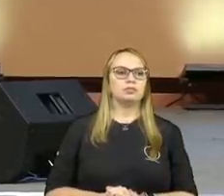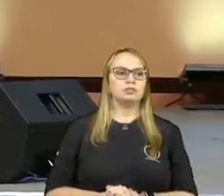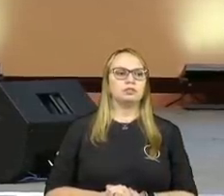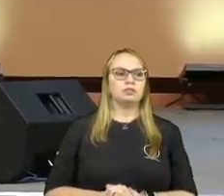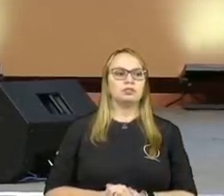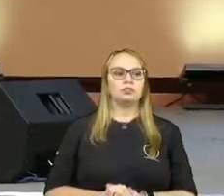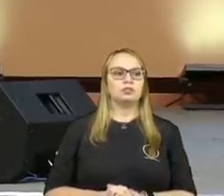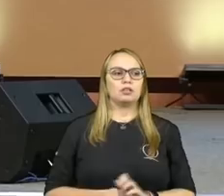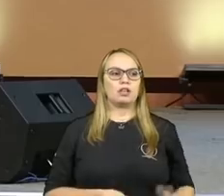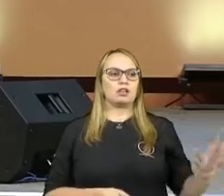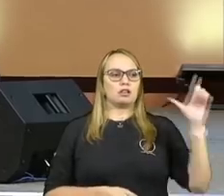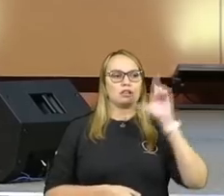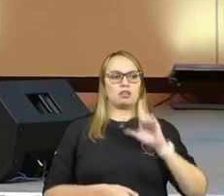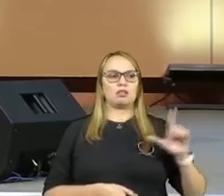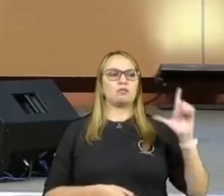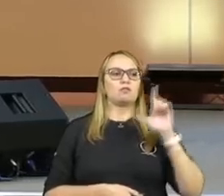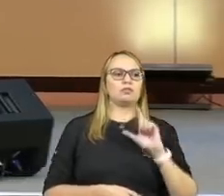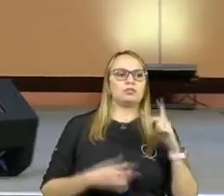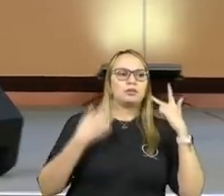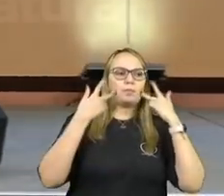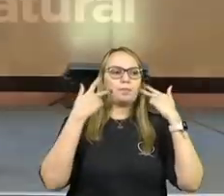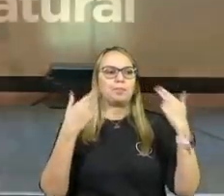e o curso natural.